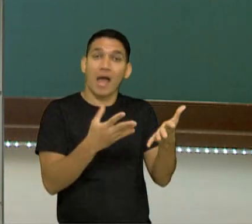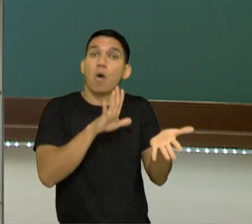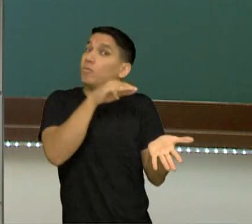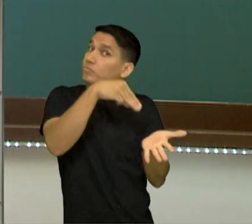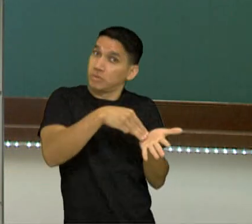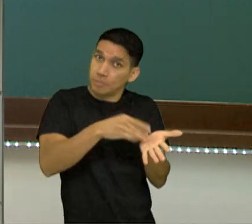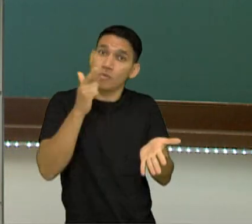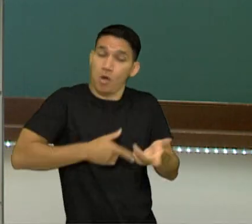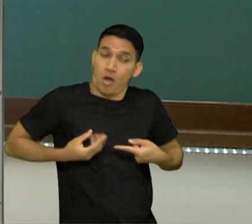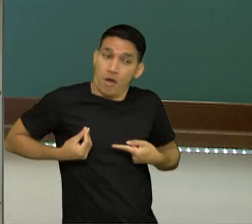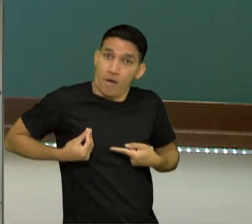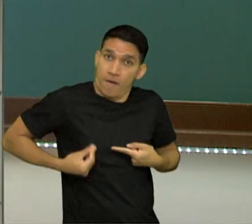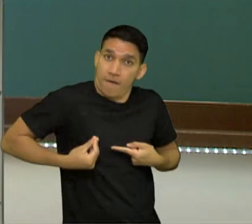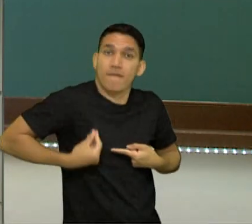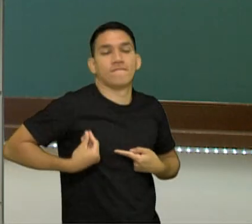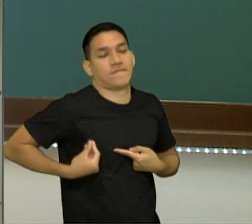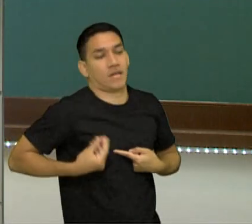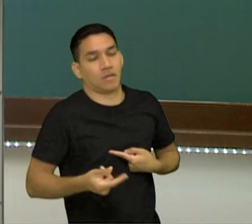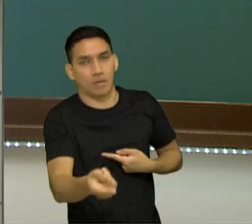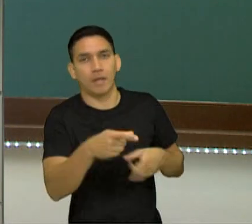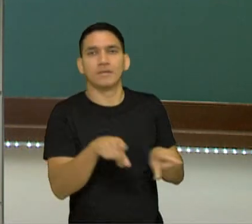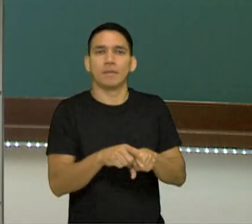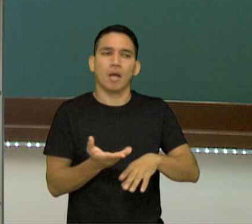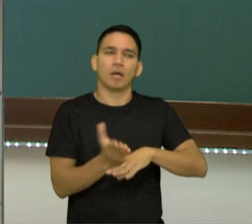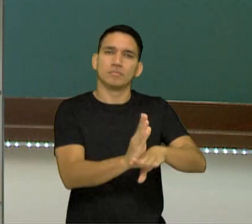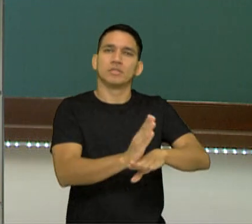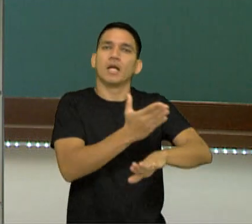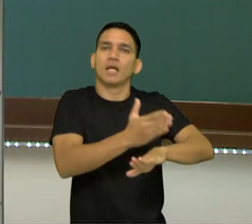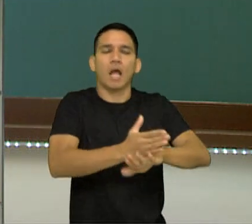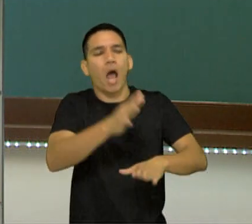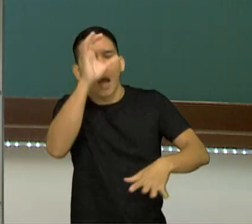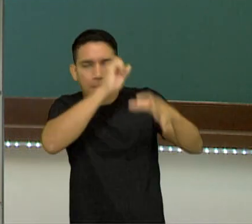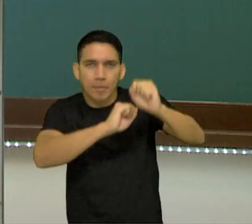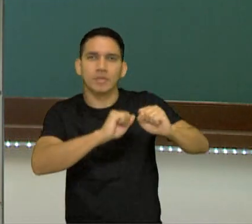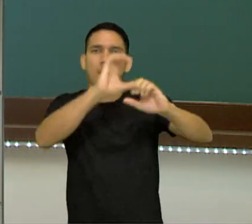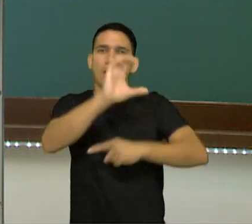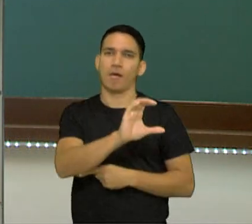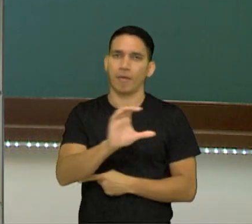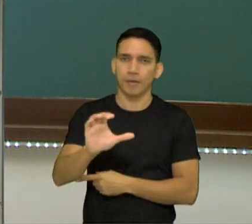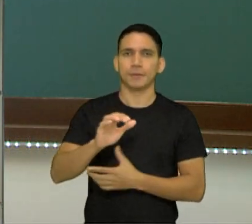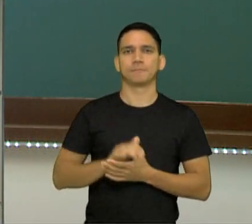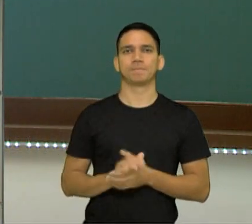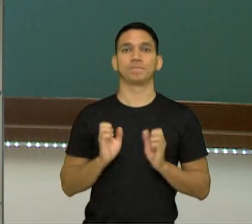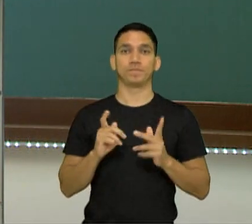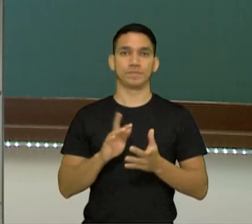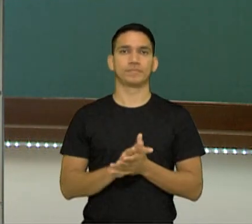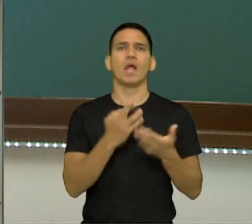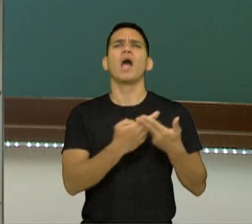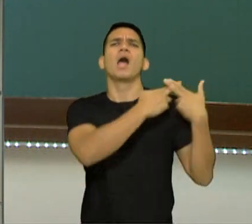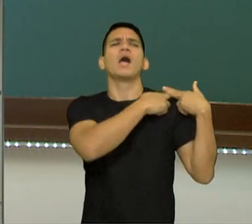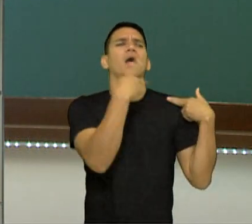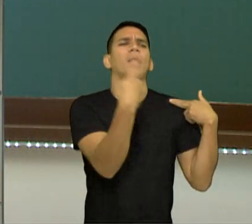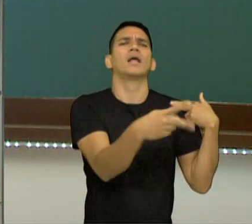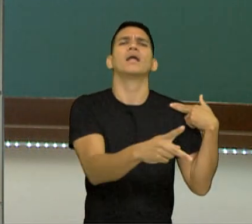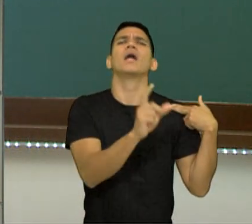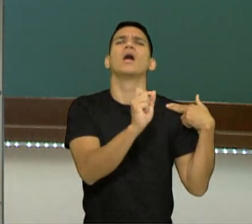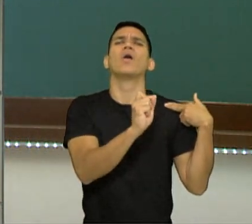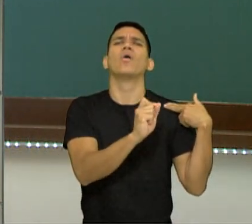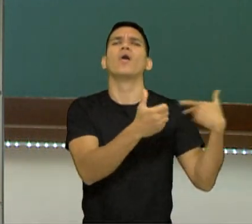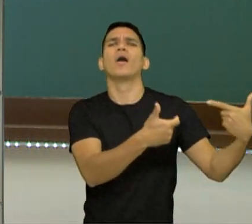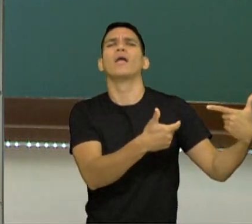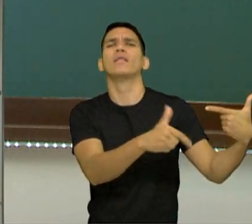subsistência e auxiliá-los na prática do catolicismo tá bom e as obrigações dos